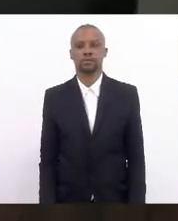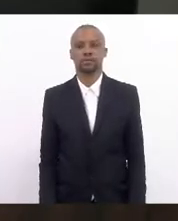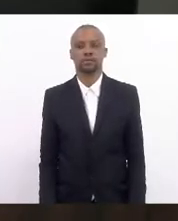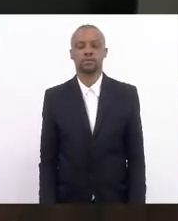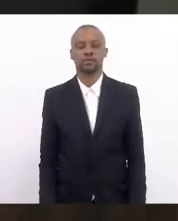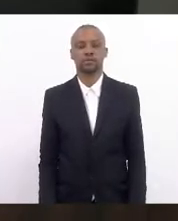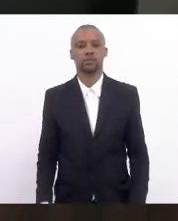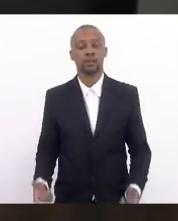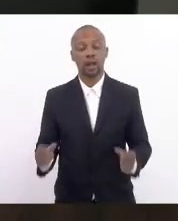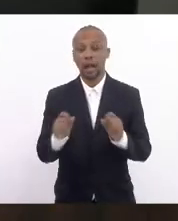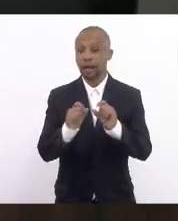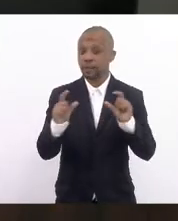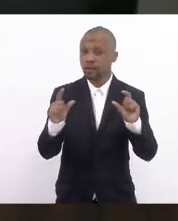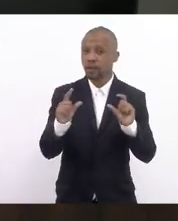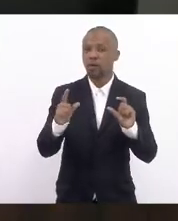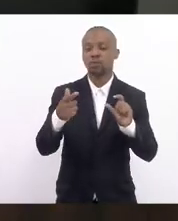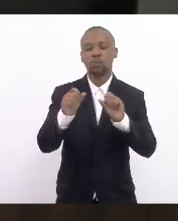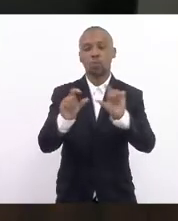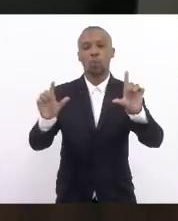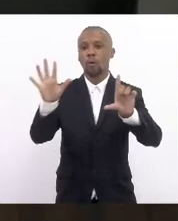Atenção, assessoria, painel.